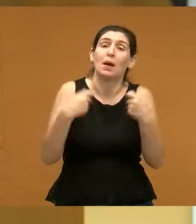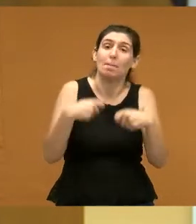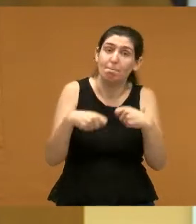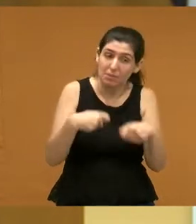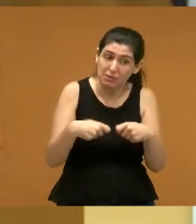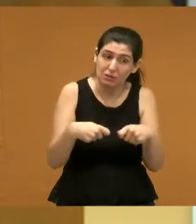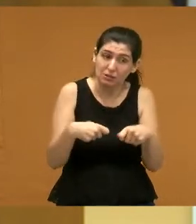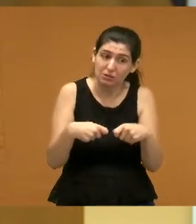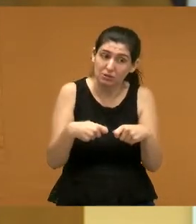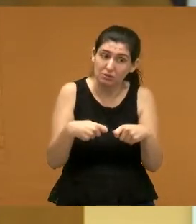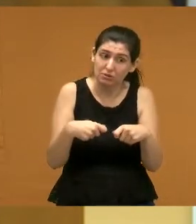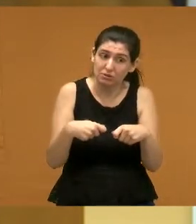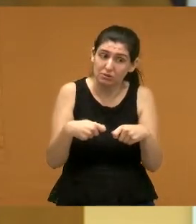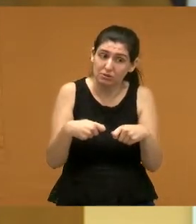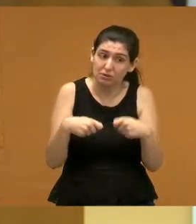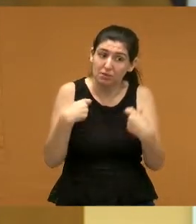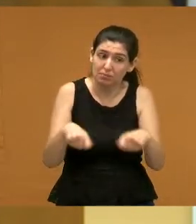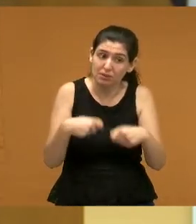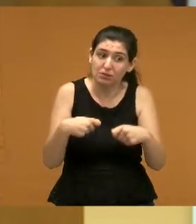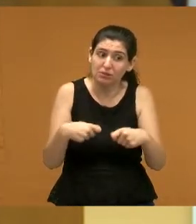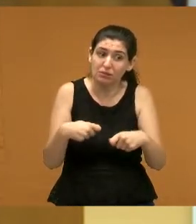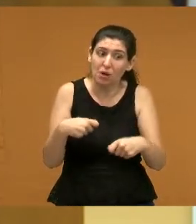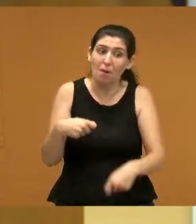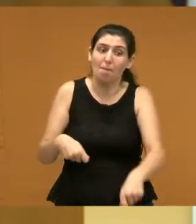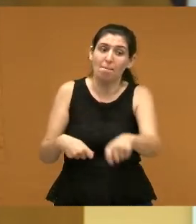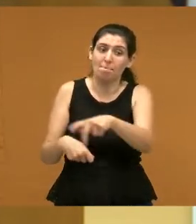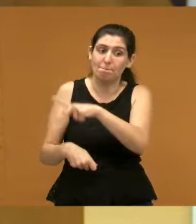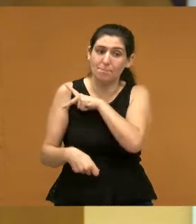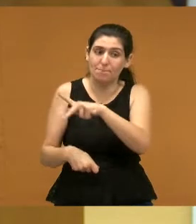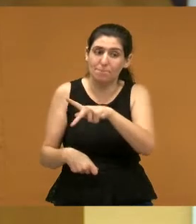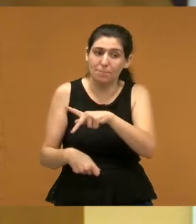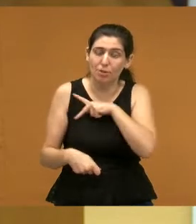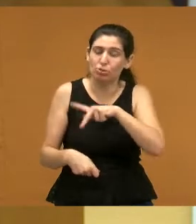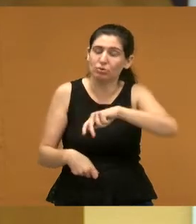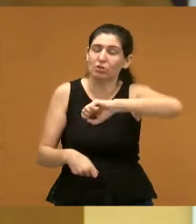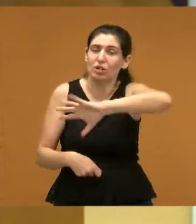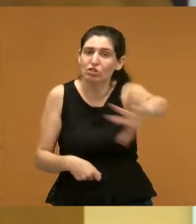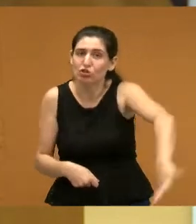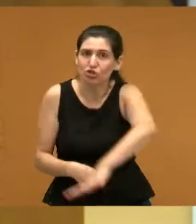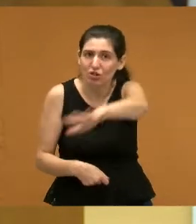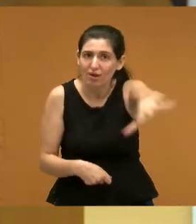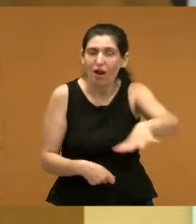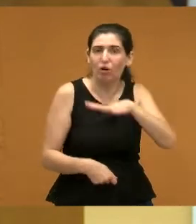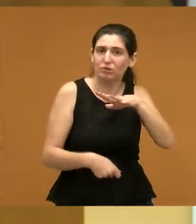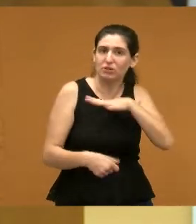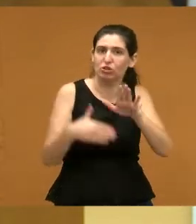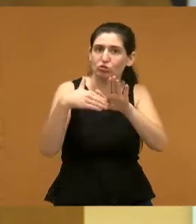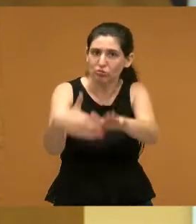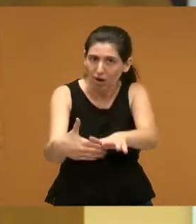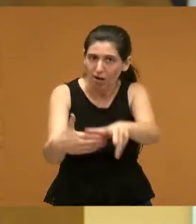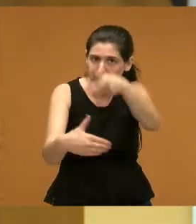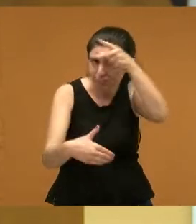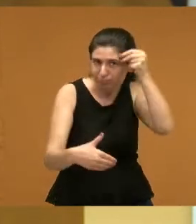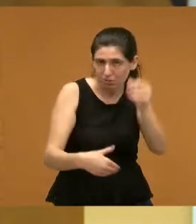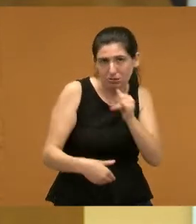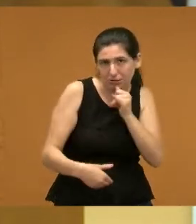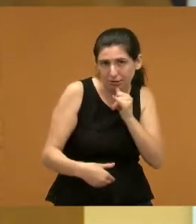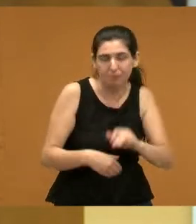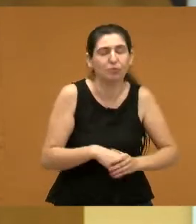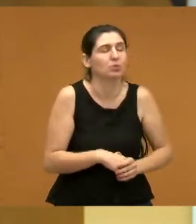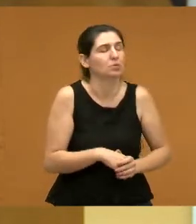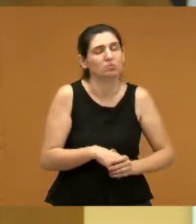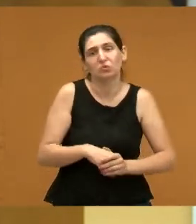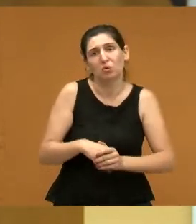e malha de atendimento da Procuradoria-Geral do município, não conseguindo, assim, elaborar planejamento jurídico